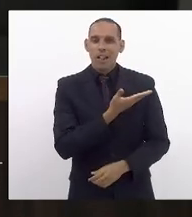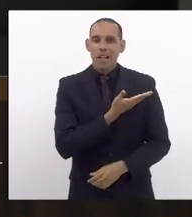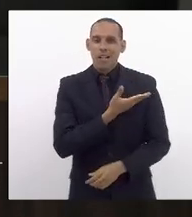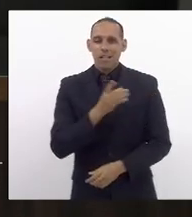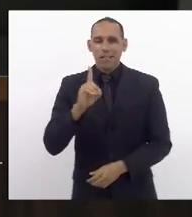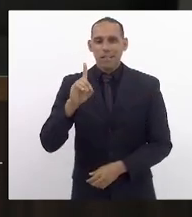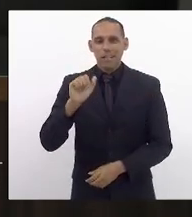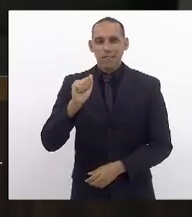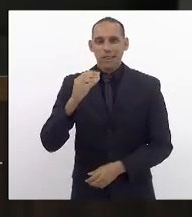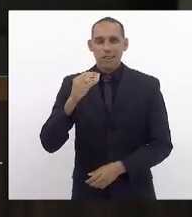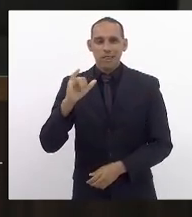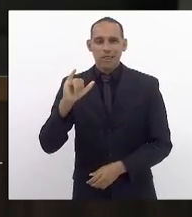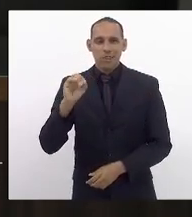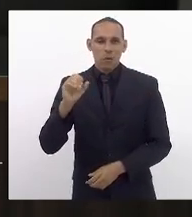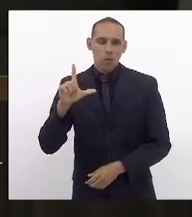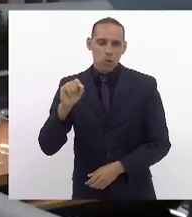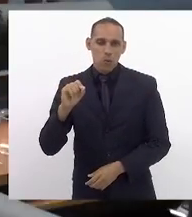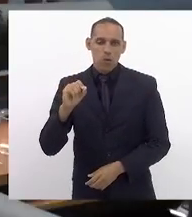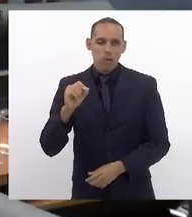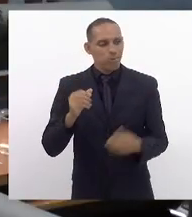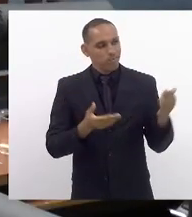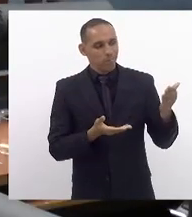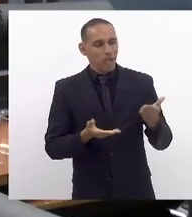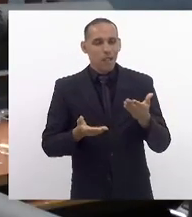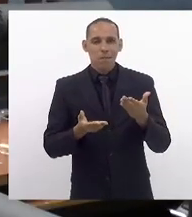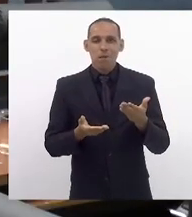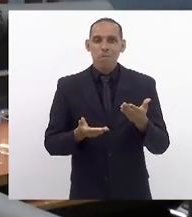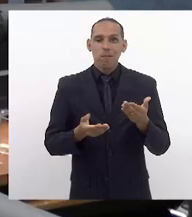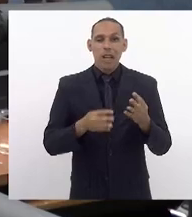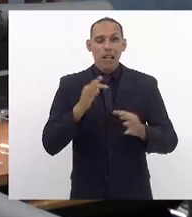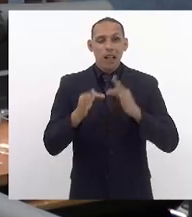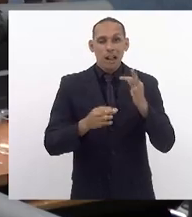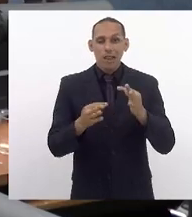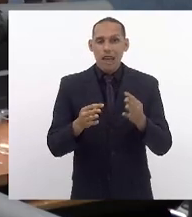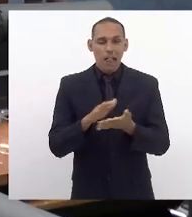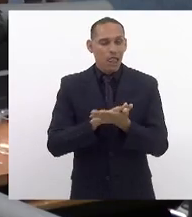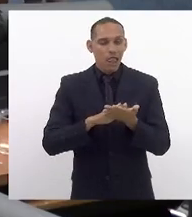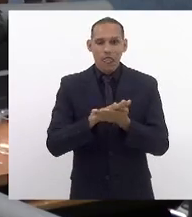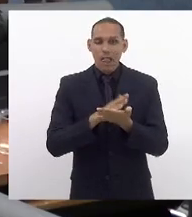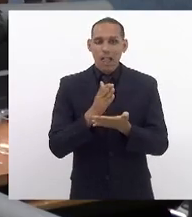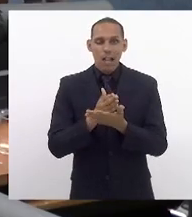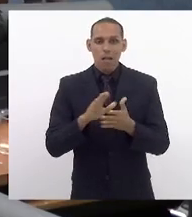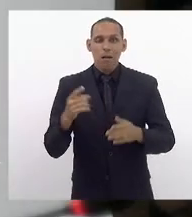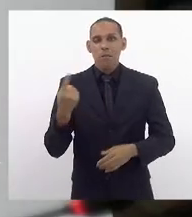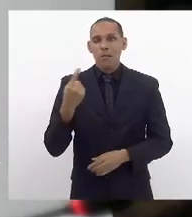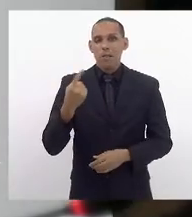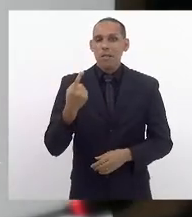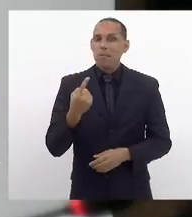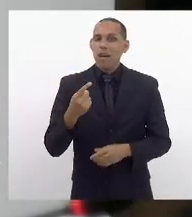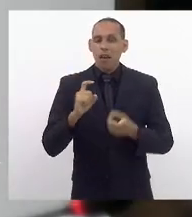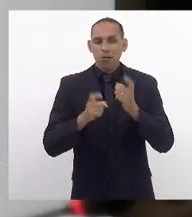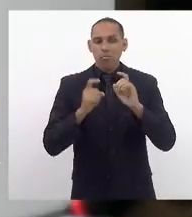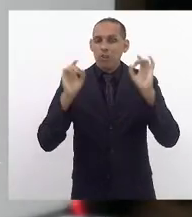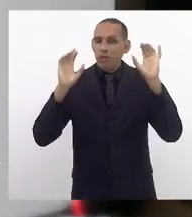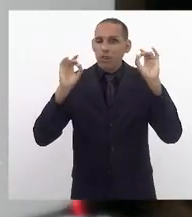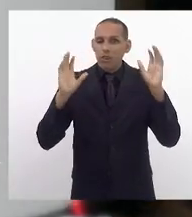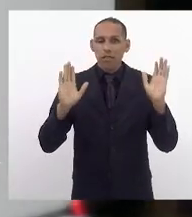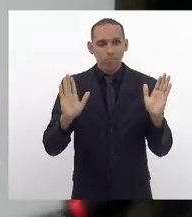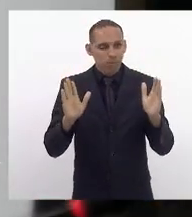Daciolo. Seja bem-vindo. Nada mais a tratar na primeira sessão extraordinária do dia, a mesma